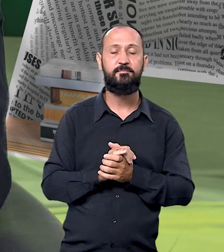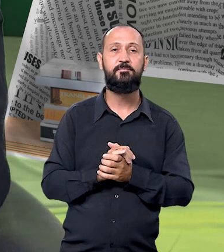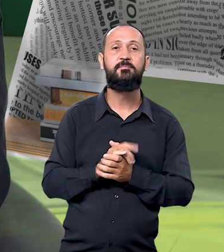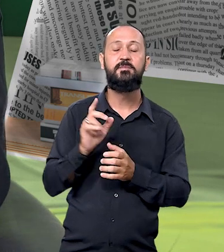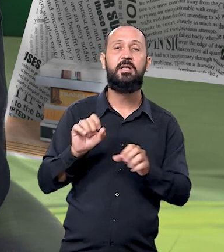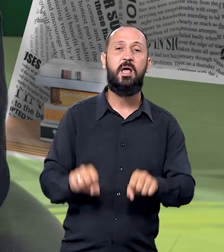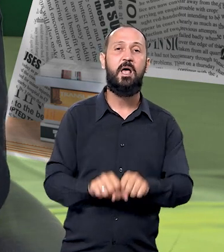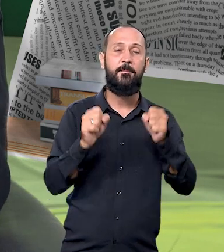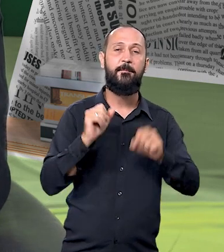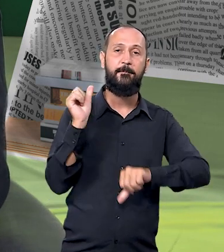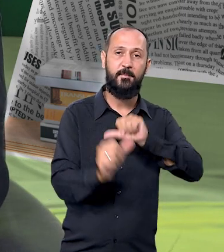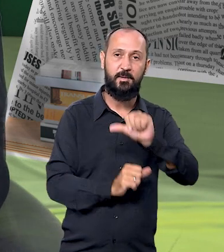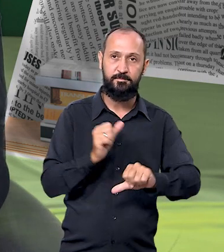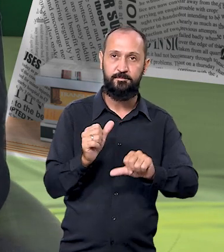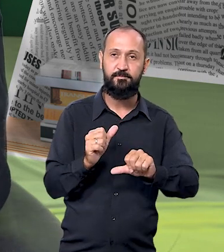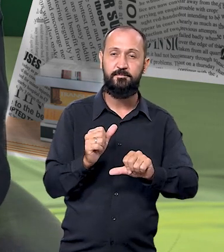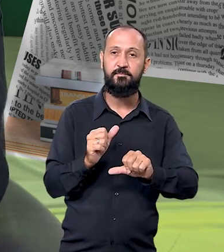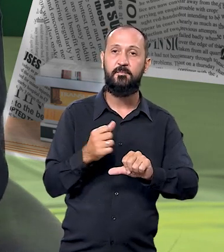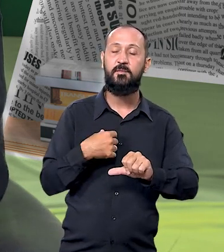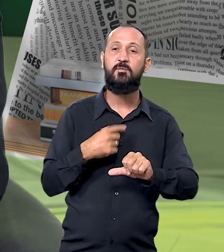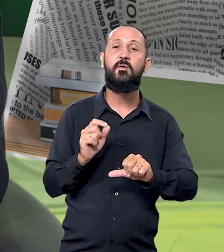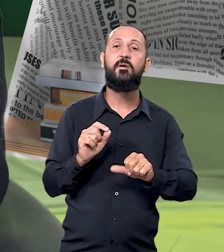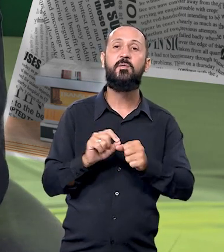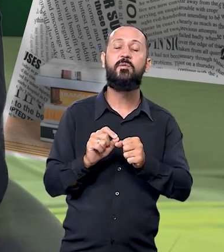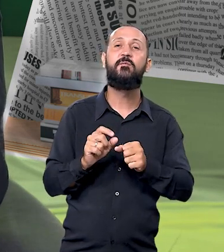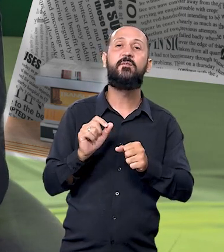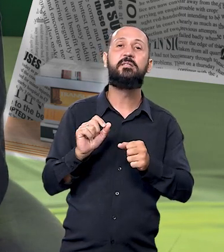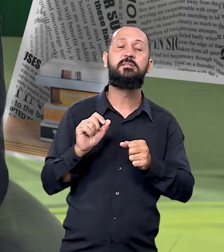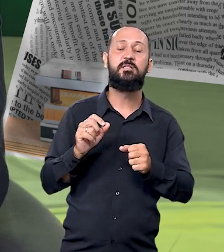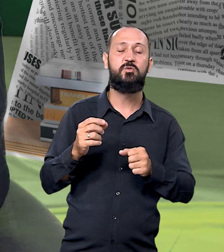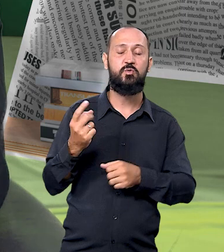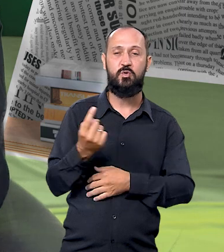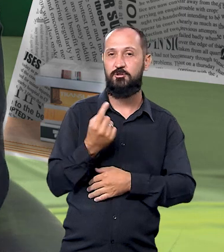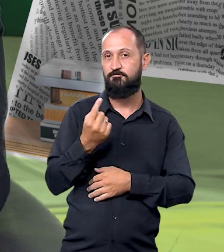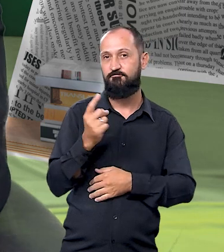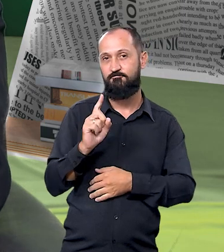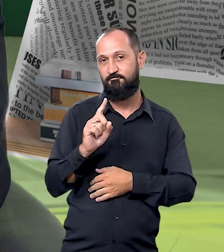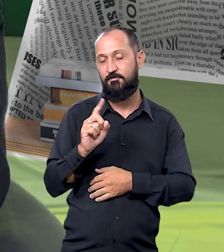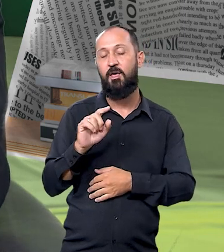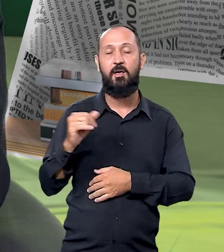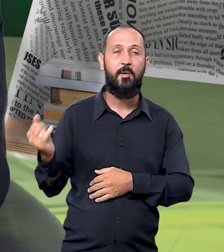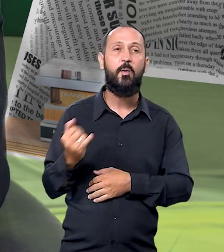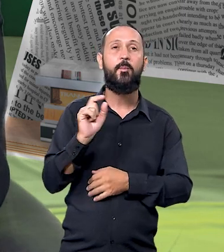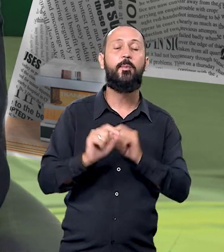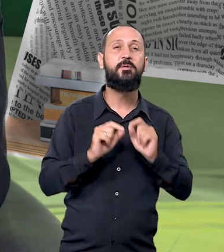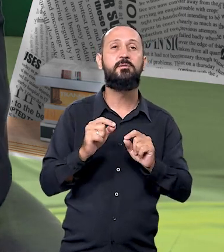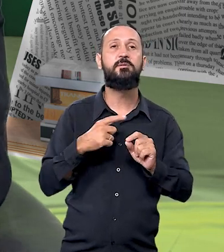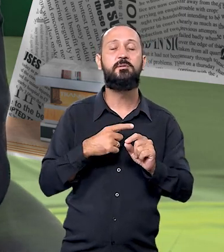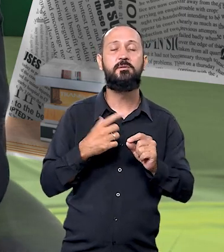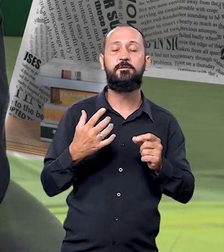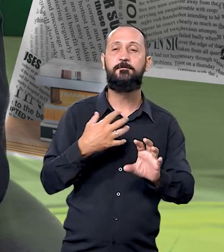isso é quebrado, isso é transformado. Só que a gente não vai conseguir, a gente não está conseguindo transformar isso sozinha. Então é